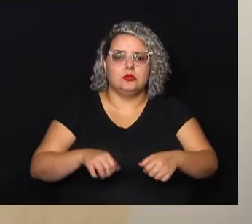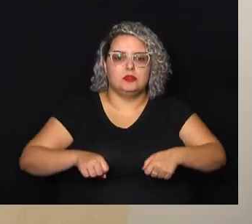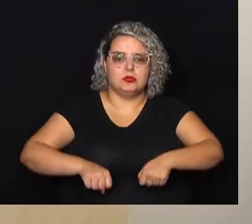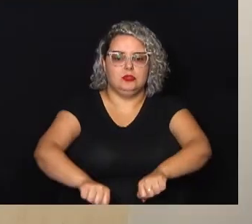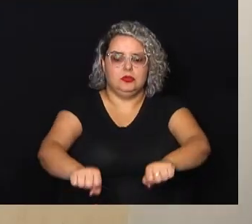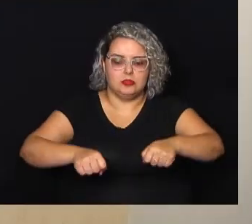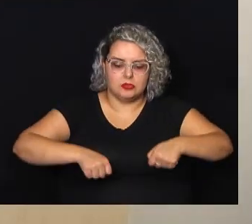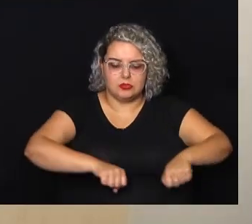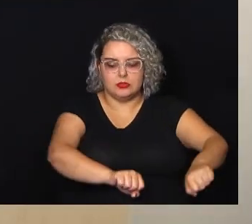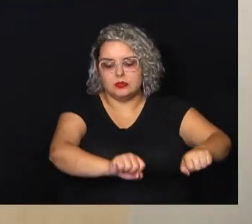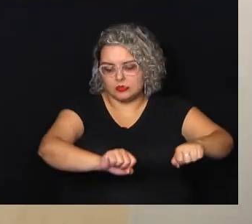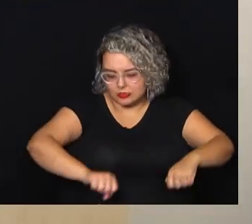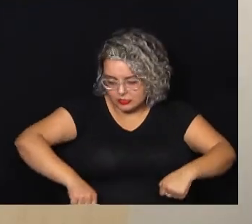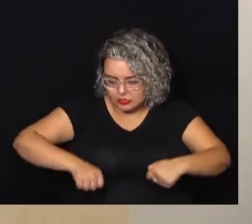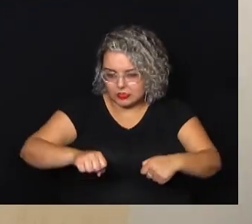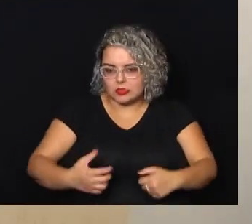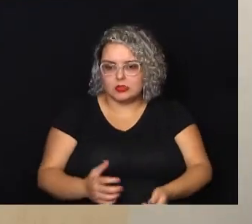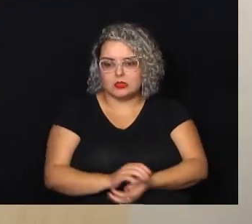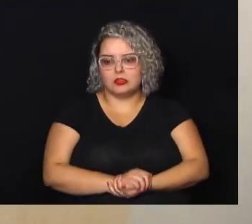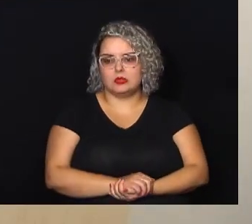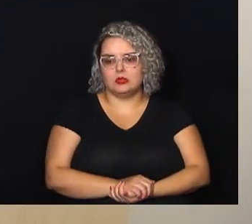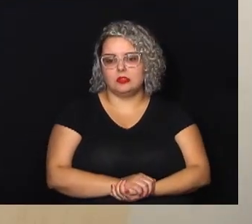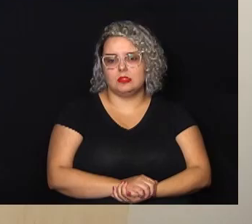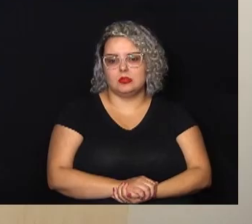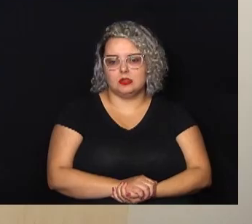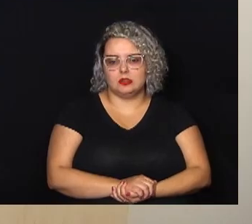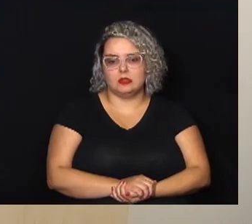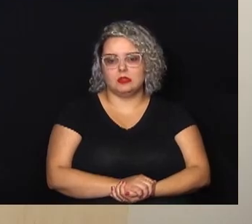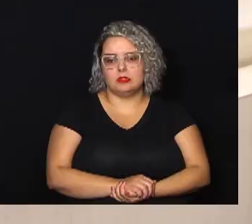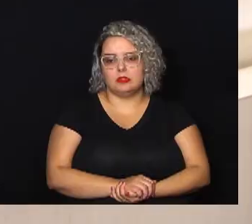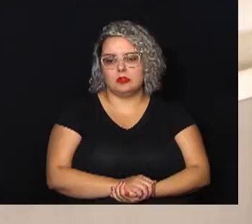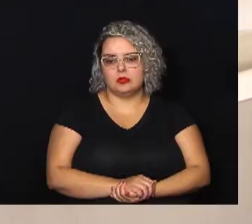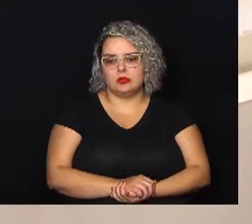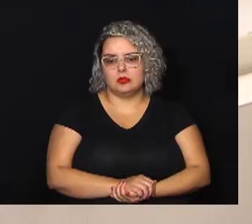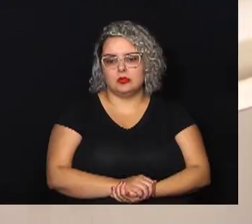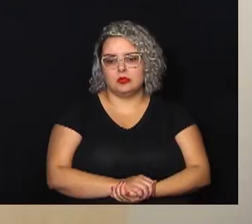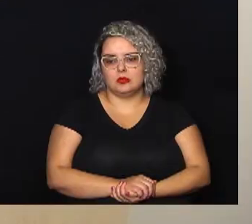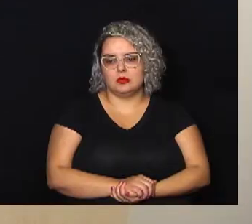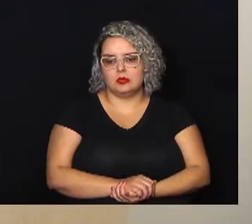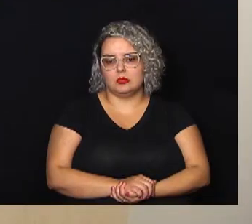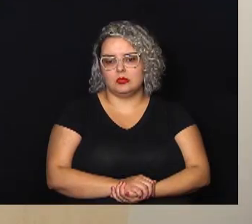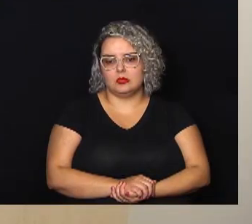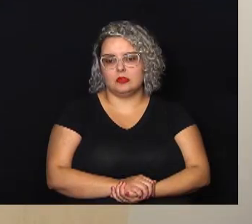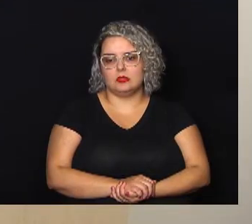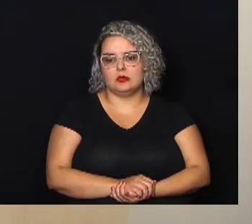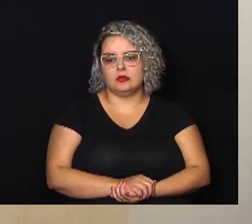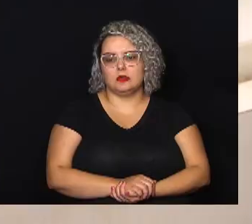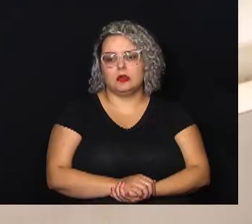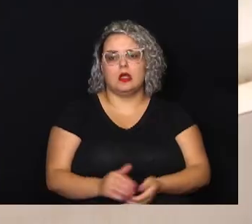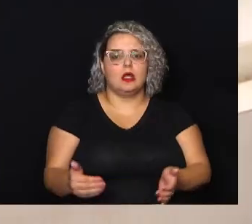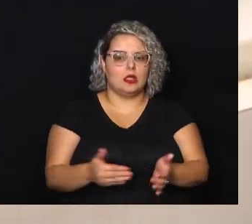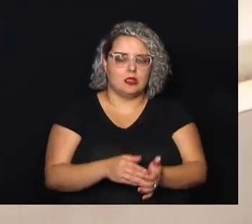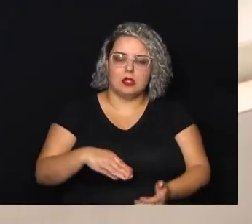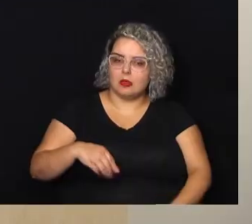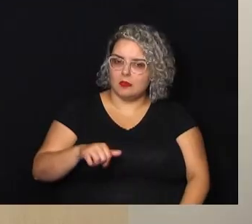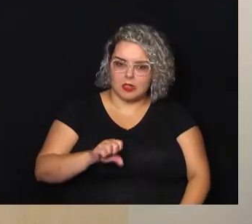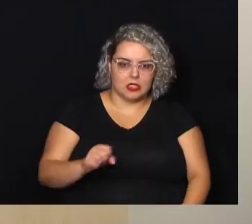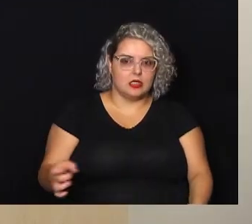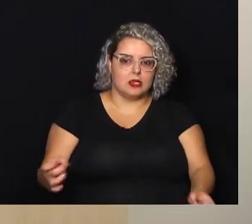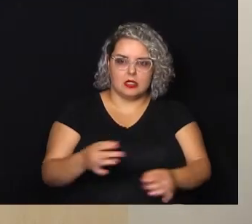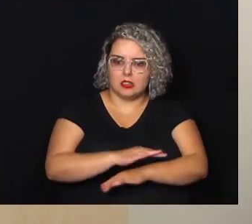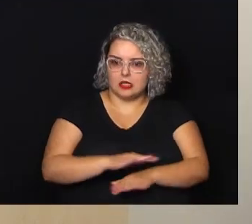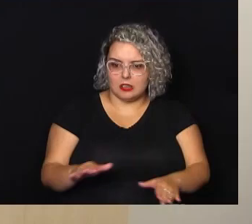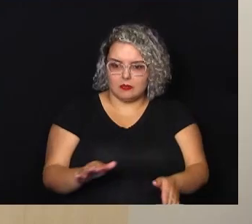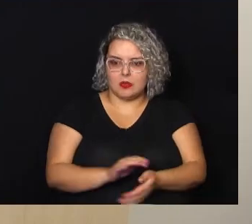tudo, terminou, junto tudo e passo de novo o rolo e aí vou até a massa